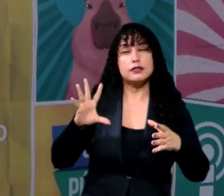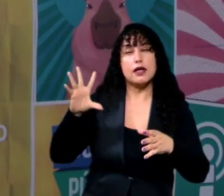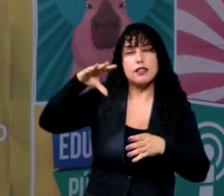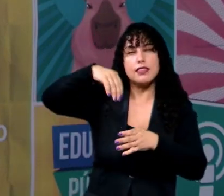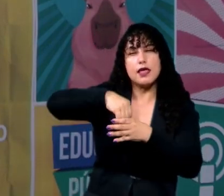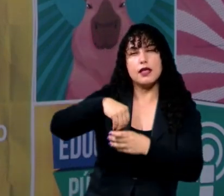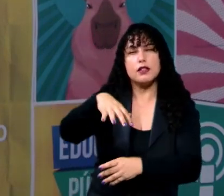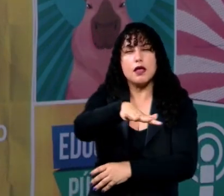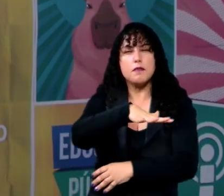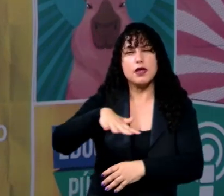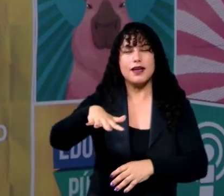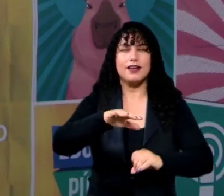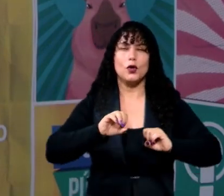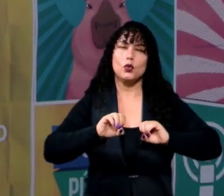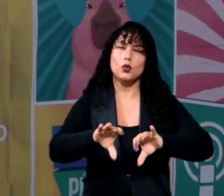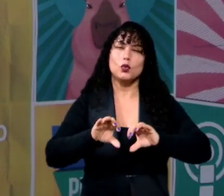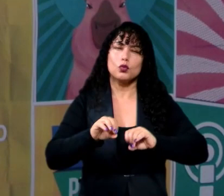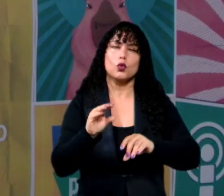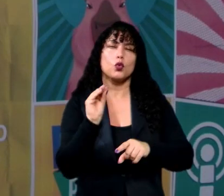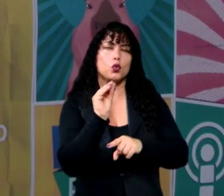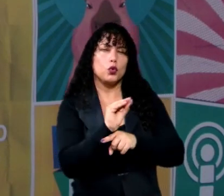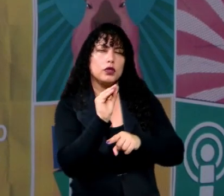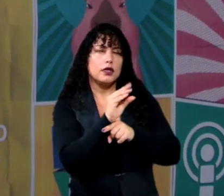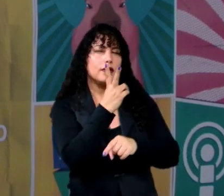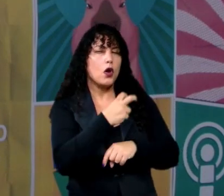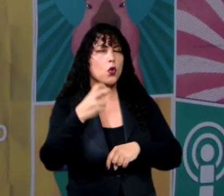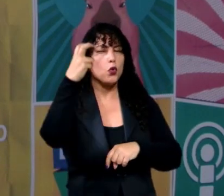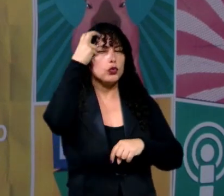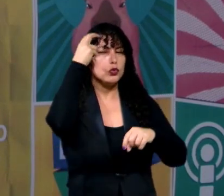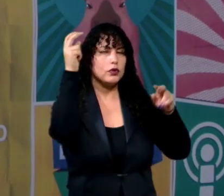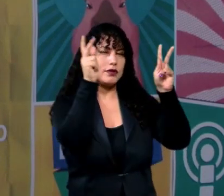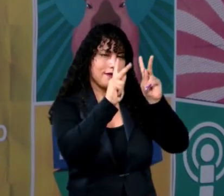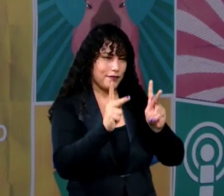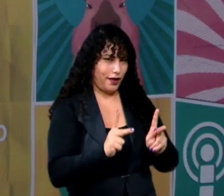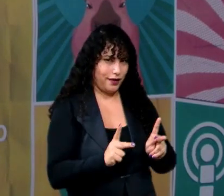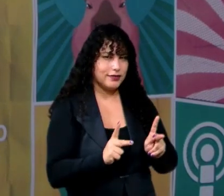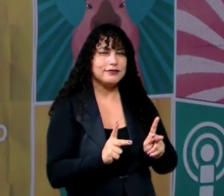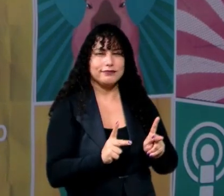um ambiente educacional, cuidando da cultura de paz,